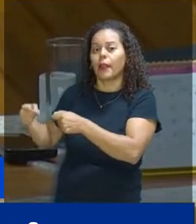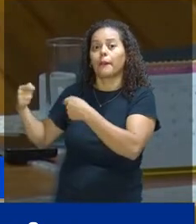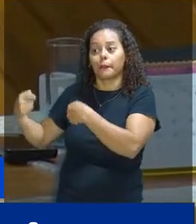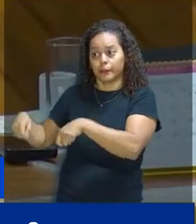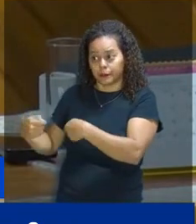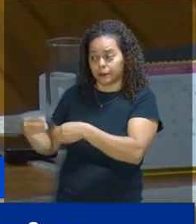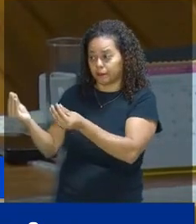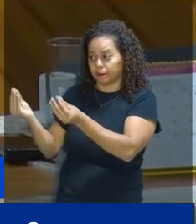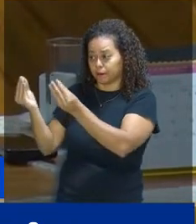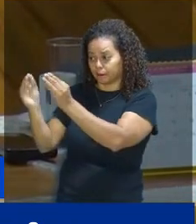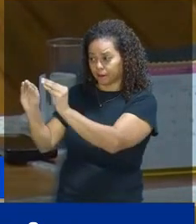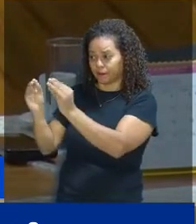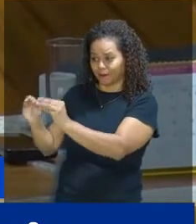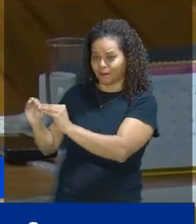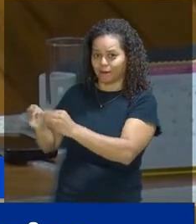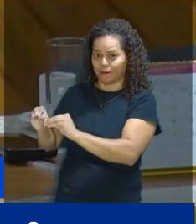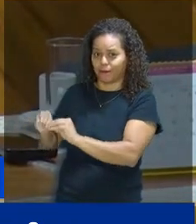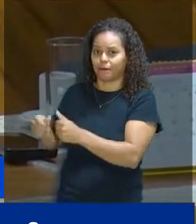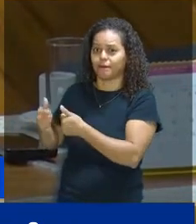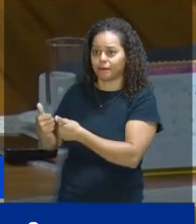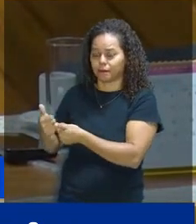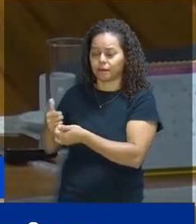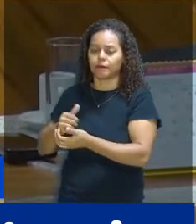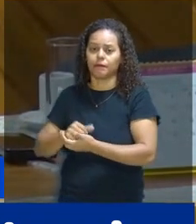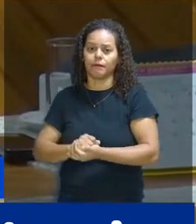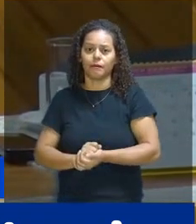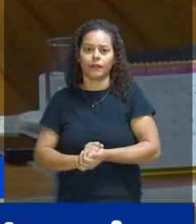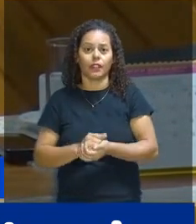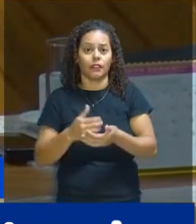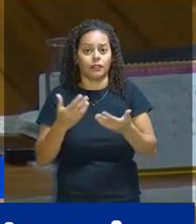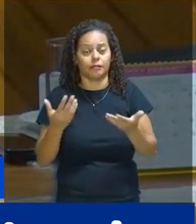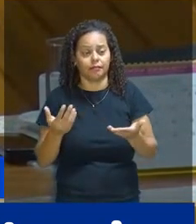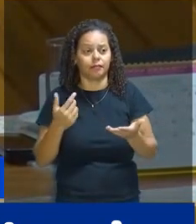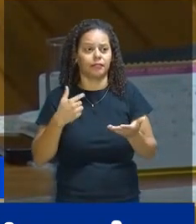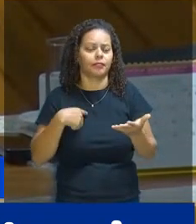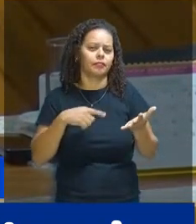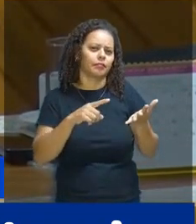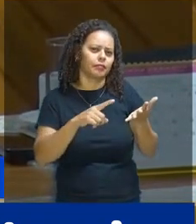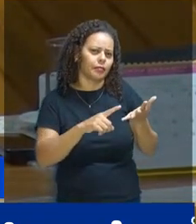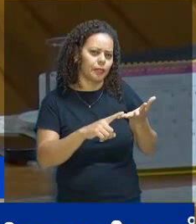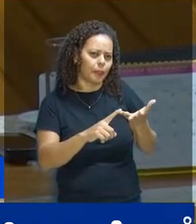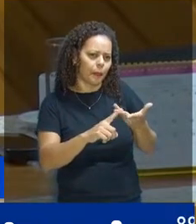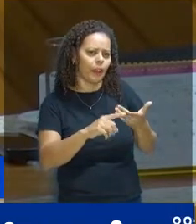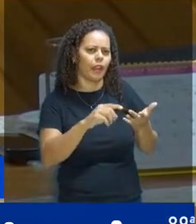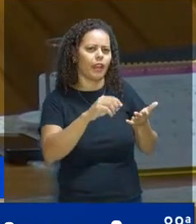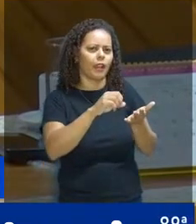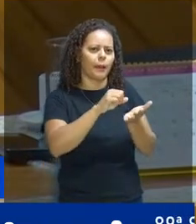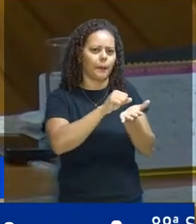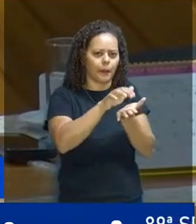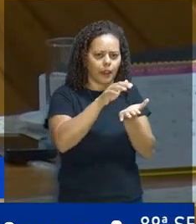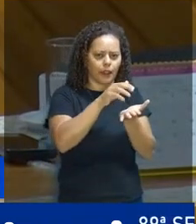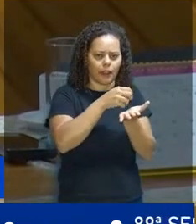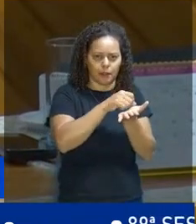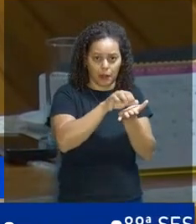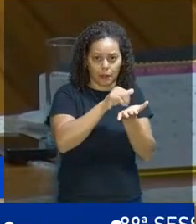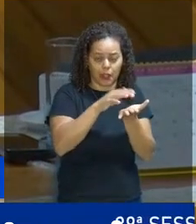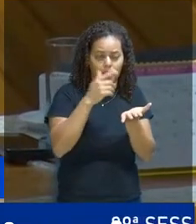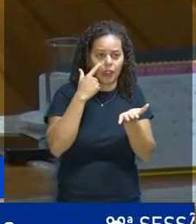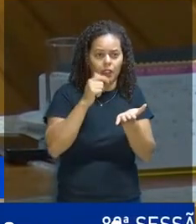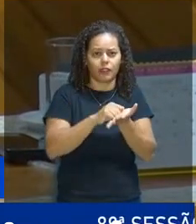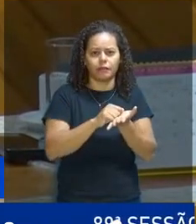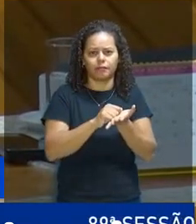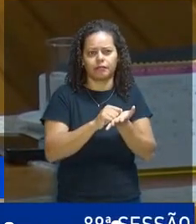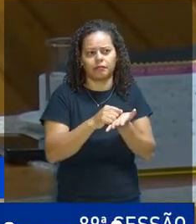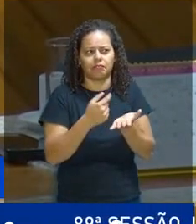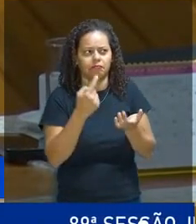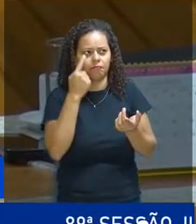nesse ponto, especificamente, no tocante a despesas com assessoria contábil, né, nesse ponto, eu